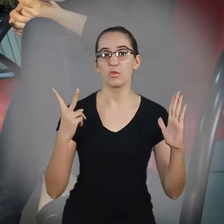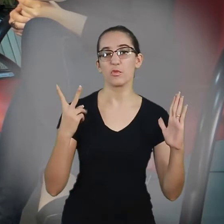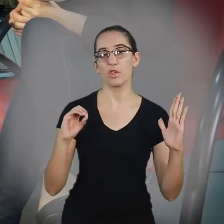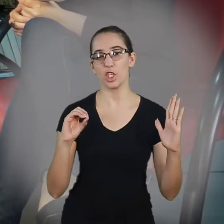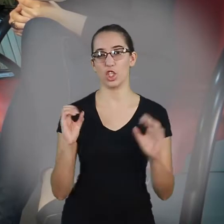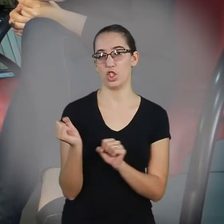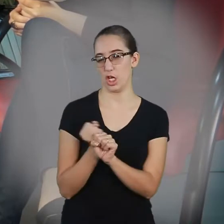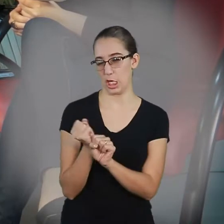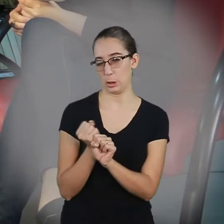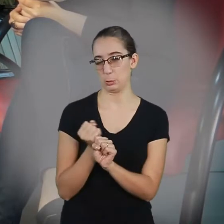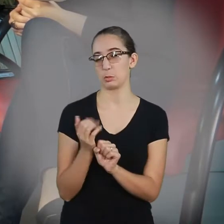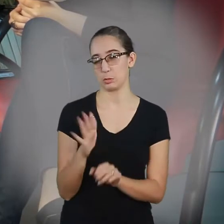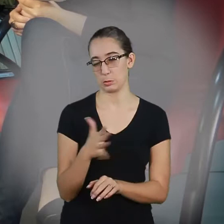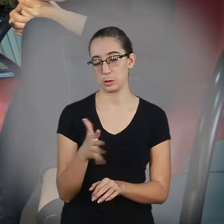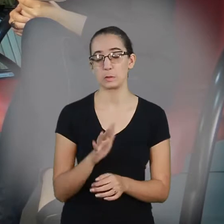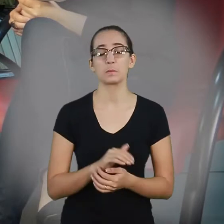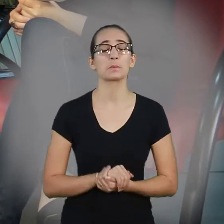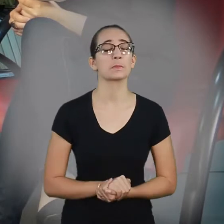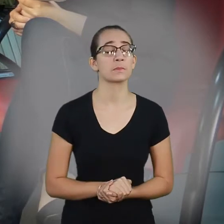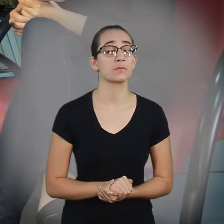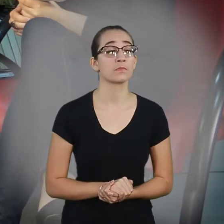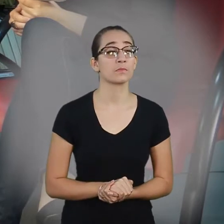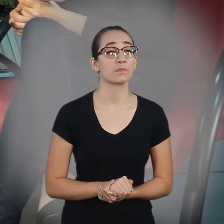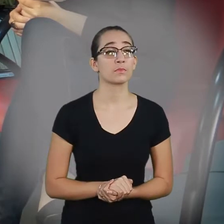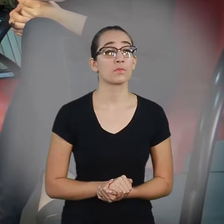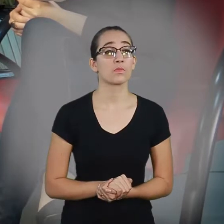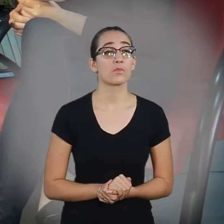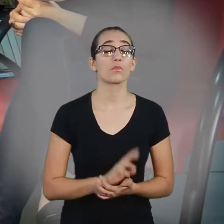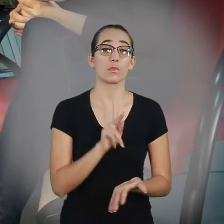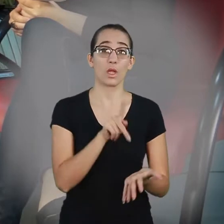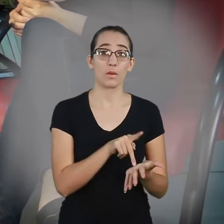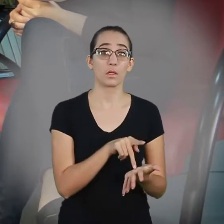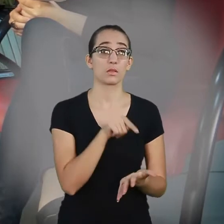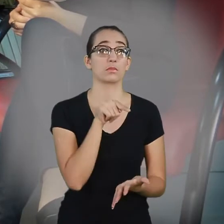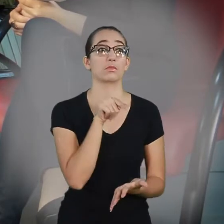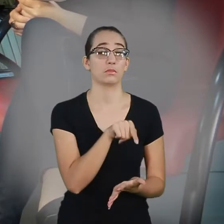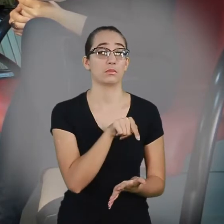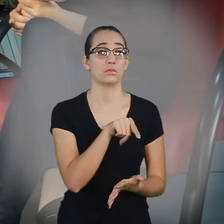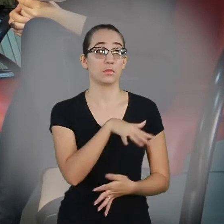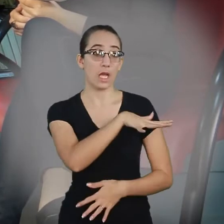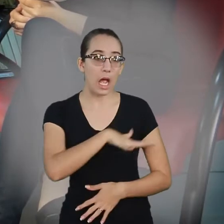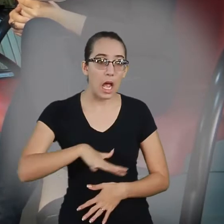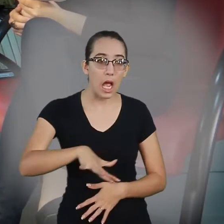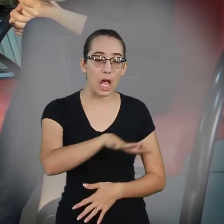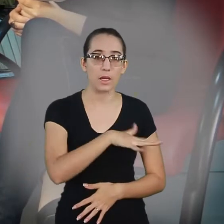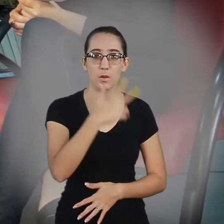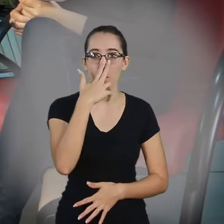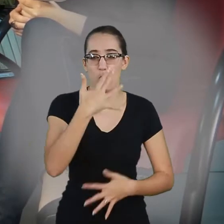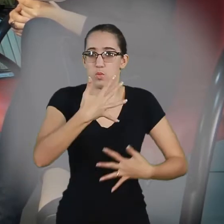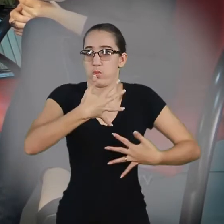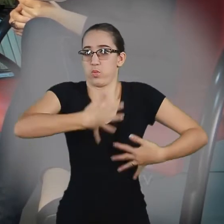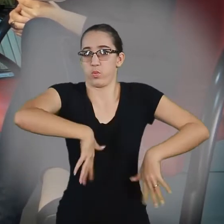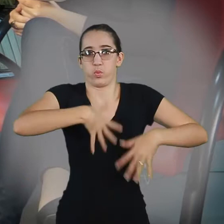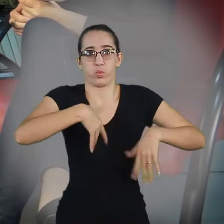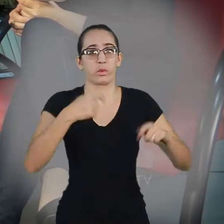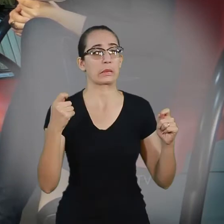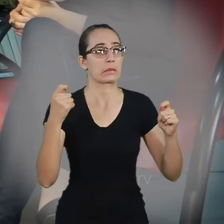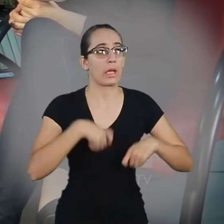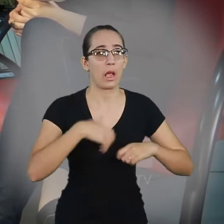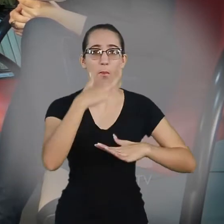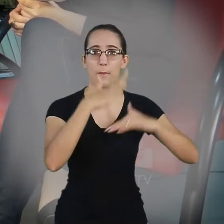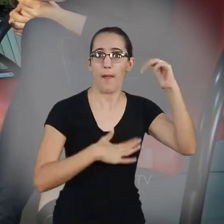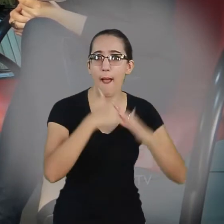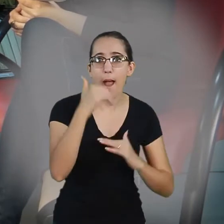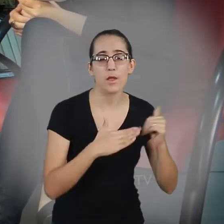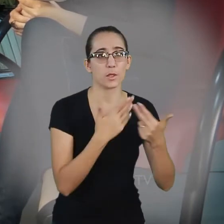anos. E essa área no momento ela é vista como tendo um grande potencial de aplicações, desde